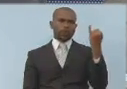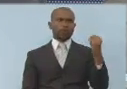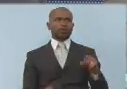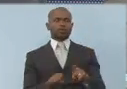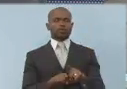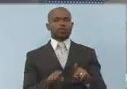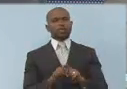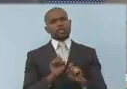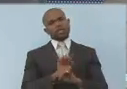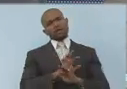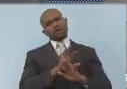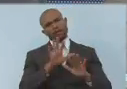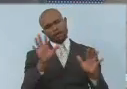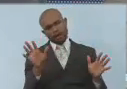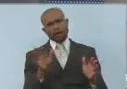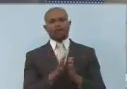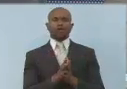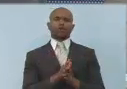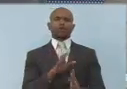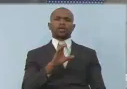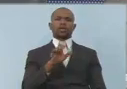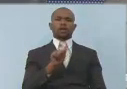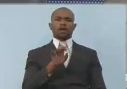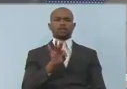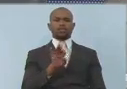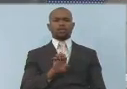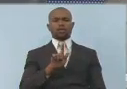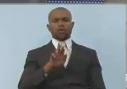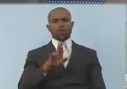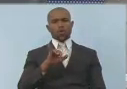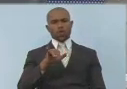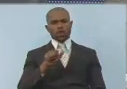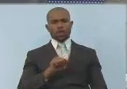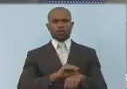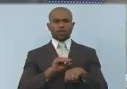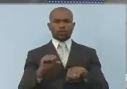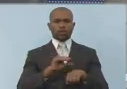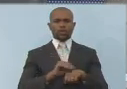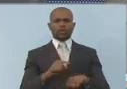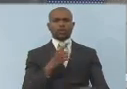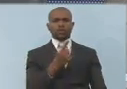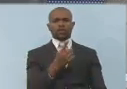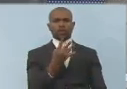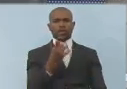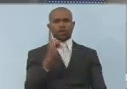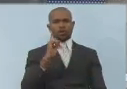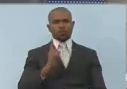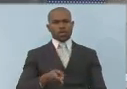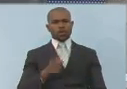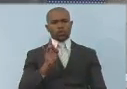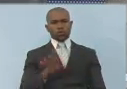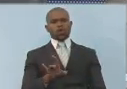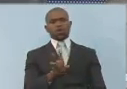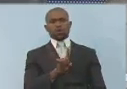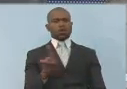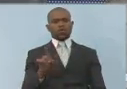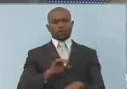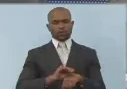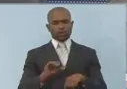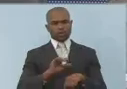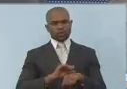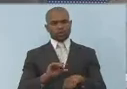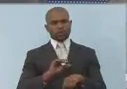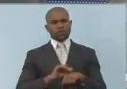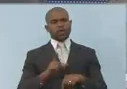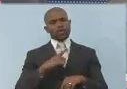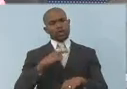que essa categoria investimento, R$ 141.000, na verdade, não são só R$ 141.000 de investimento.